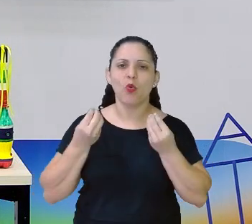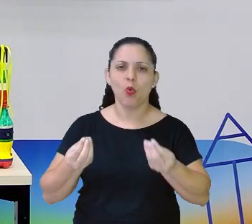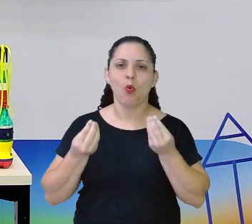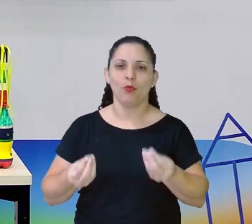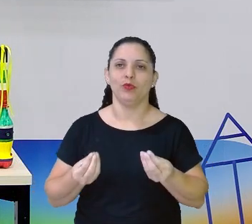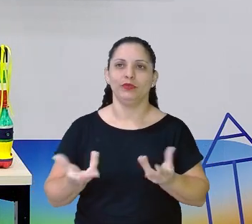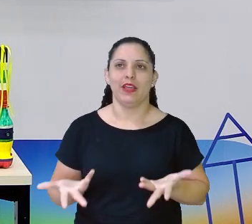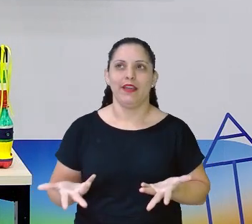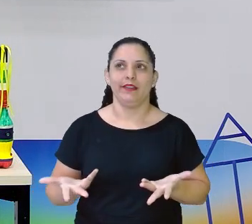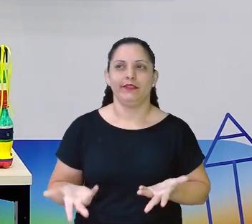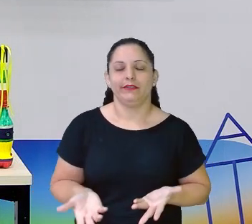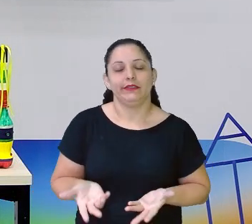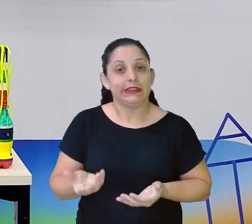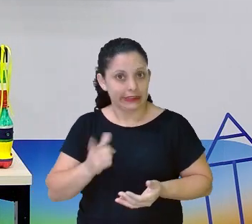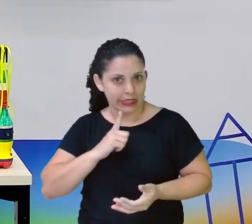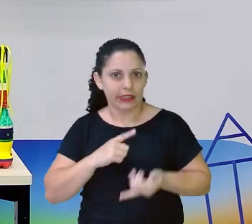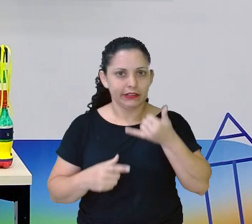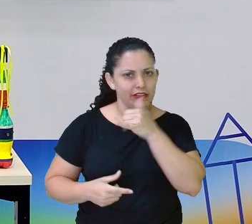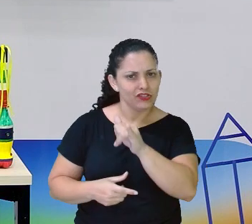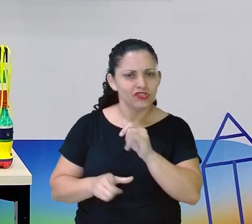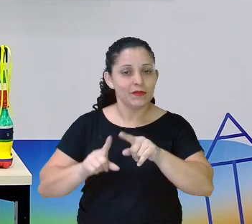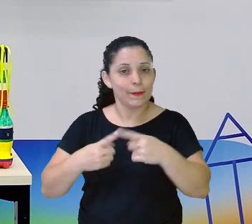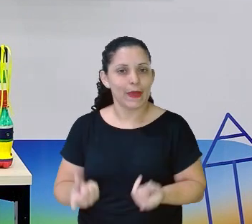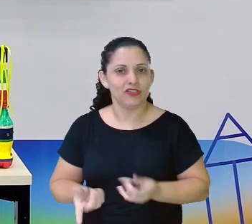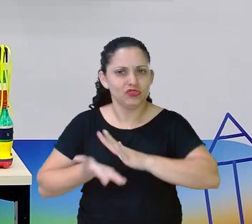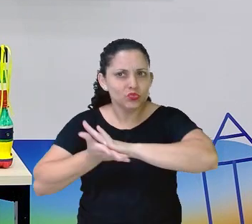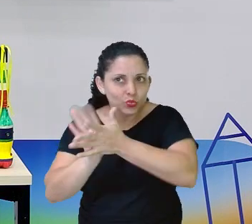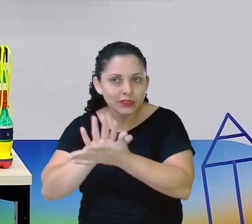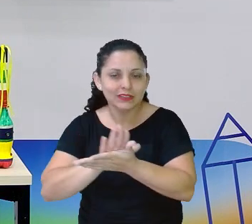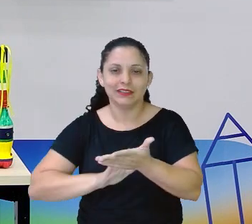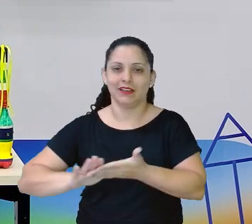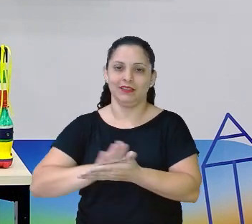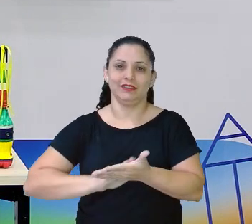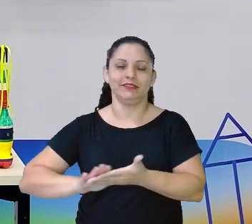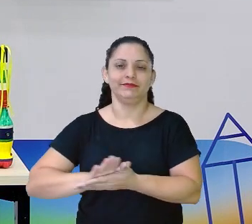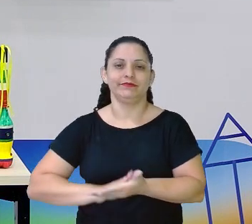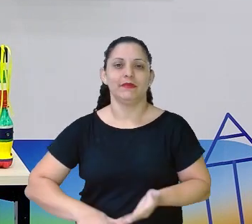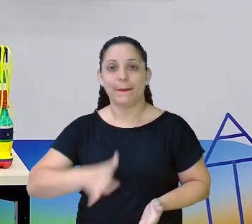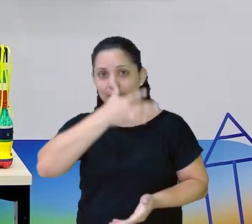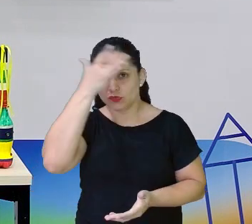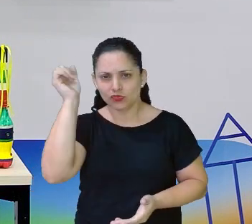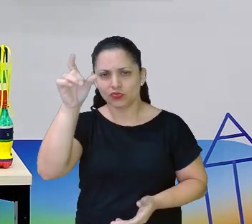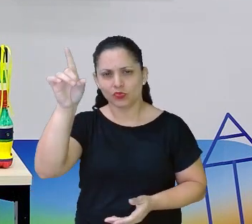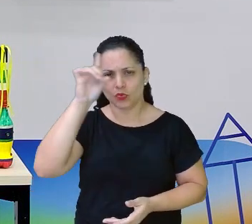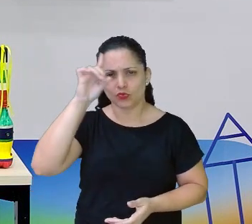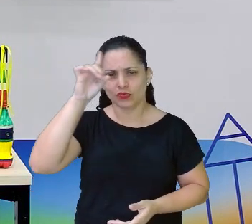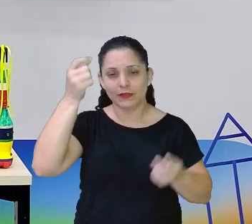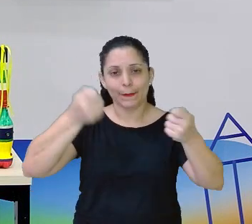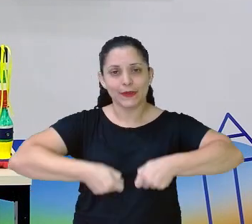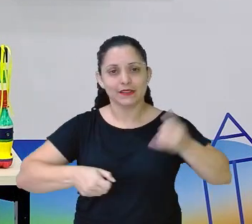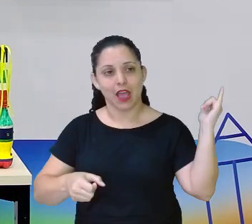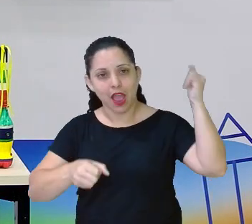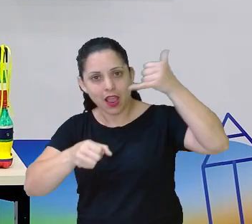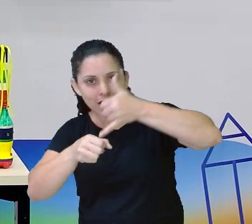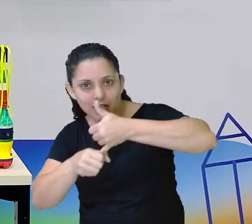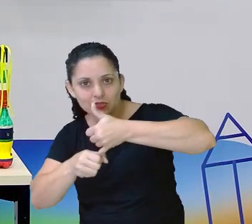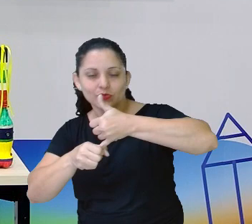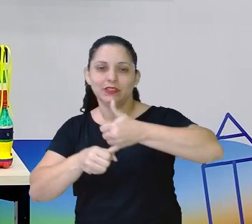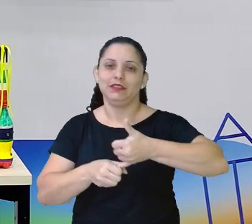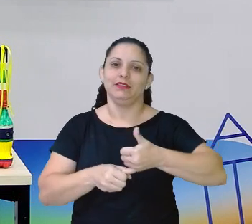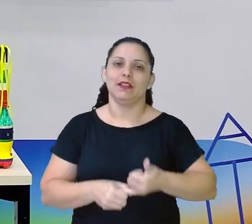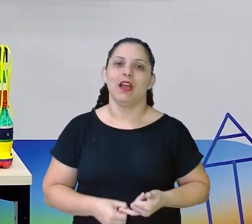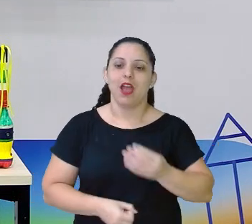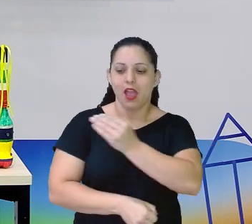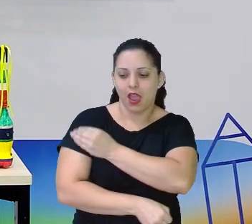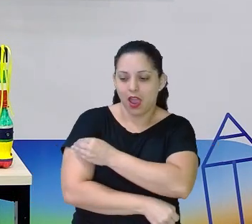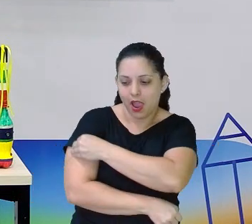o meio ambiente. As pessoas precisam todos os dias de combustíveis, gasolina, etanol. Como a gente utilizar esse combustível para